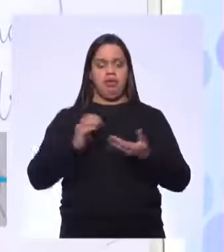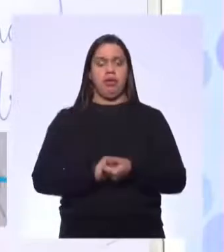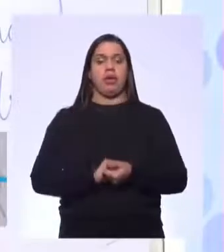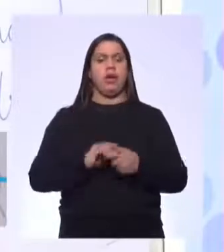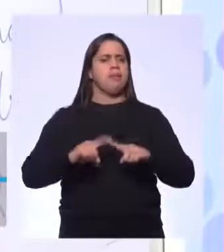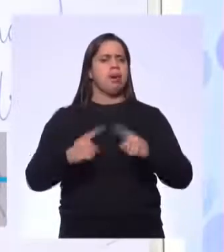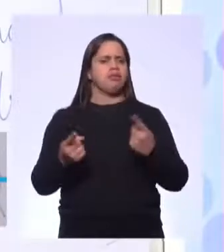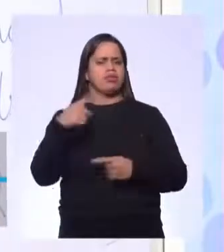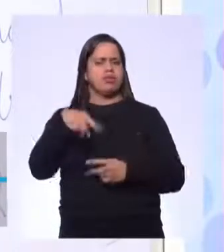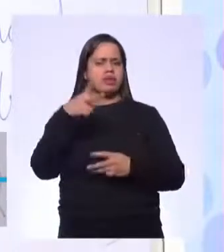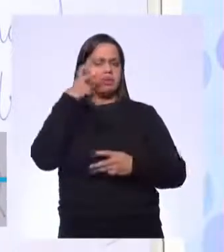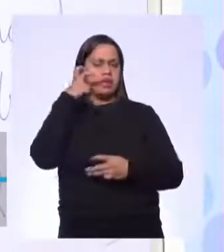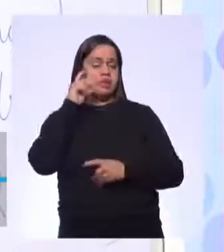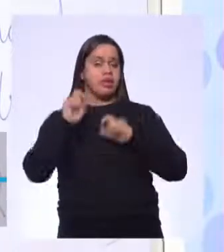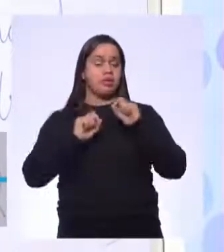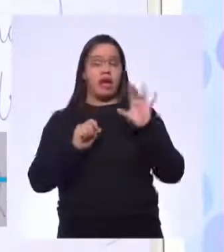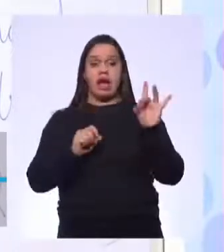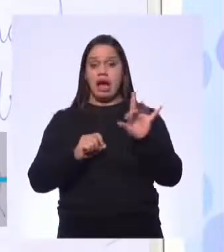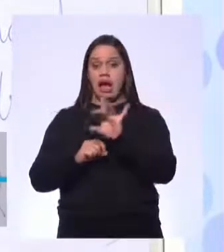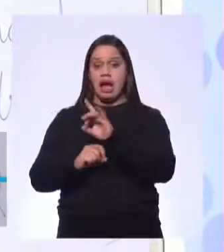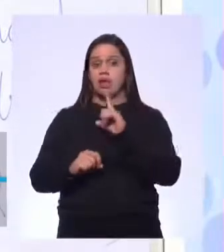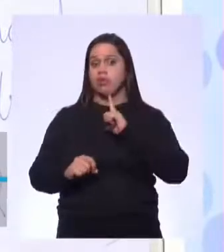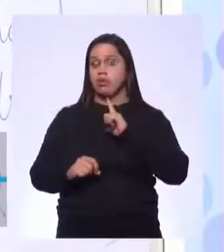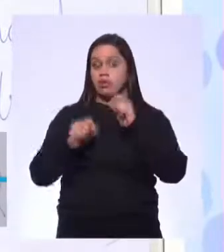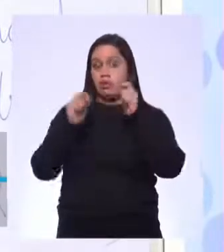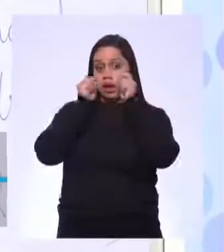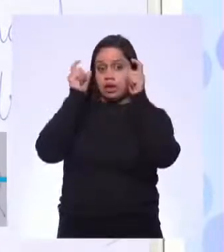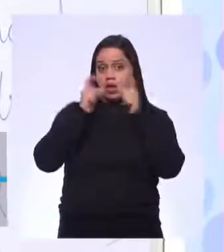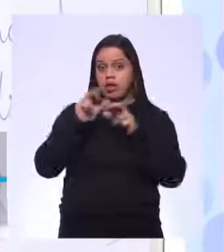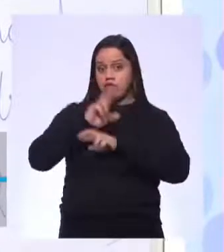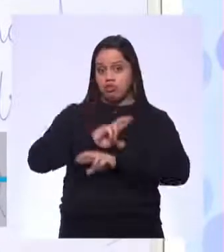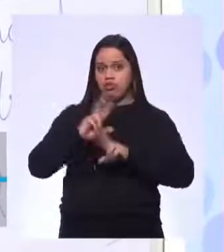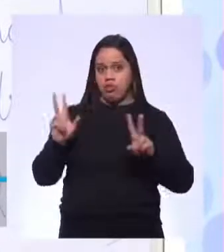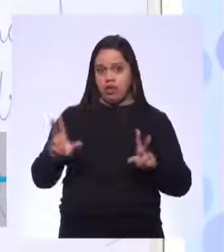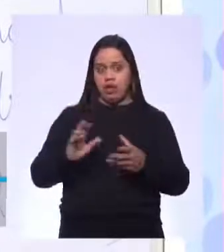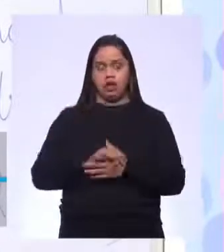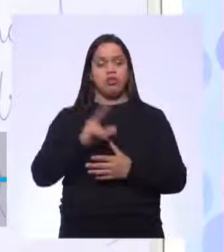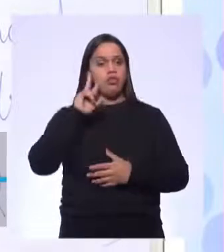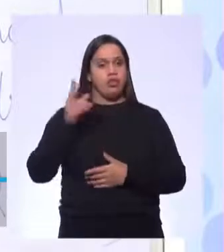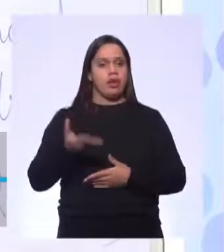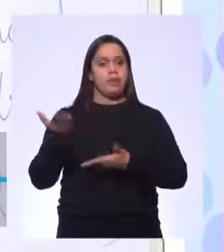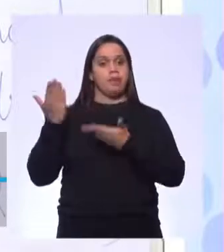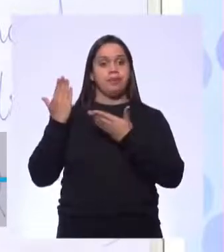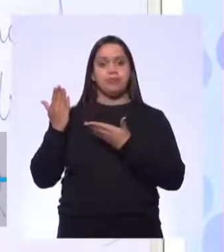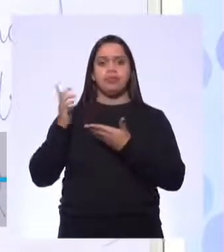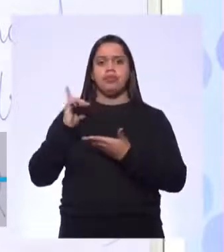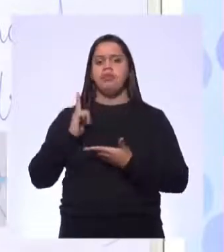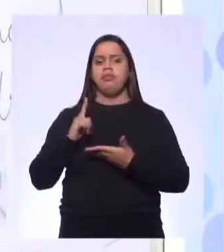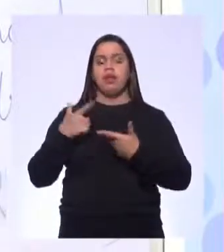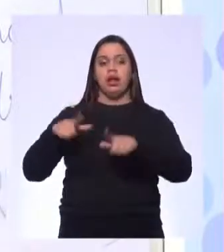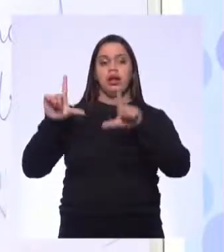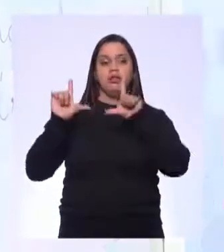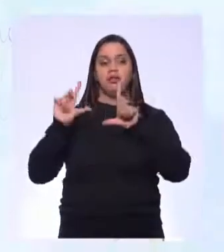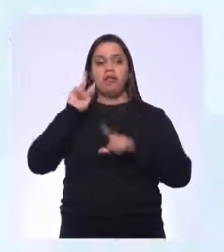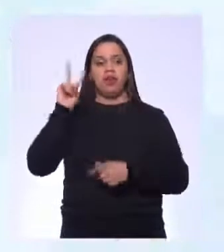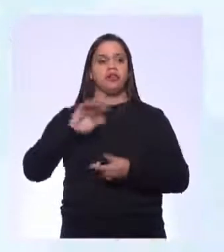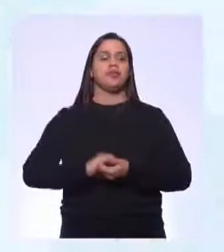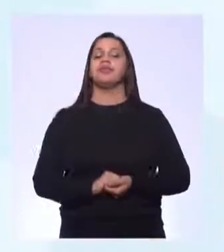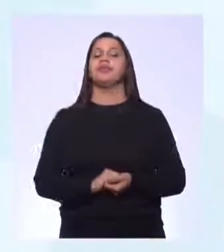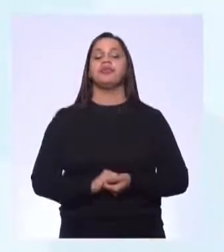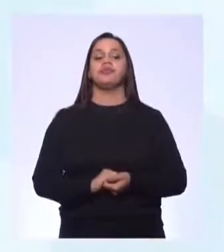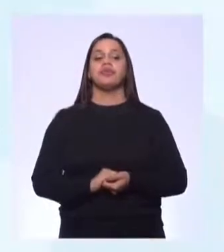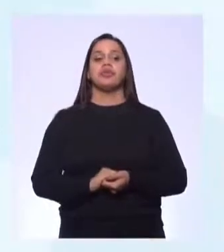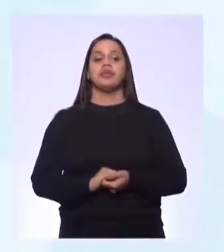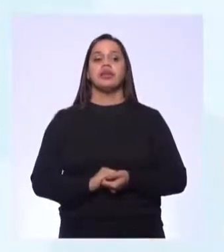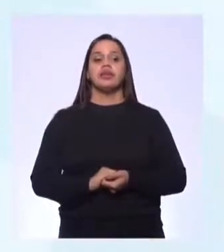que vocês perceberam que cada um deles tinha um interesse diferente? Então, eu vou colocar na tela para vocês aqui mais uma tela.